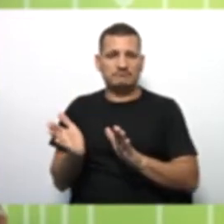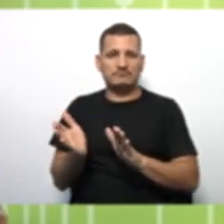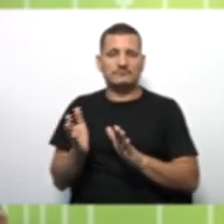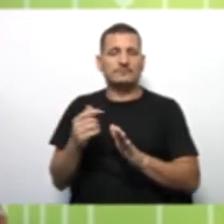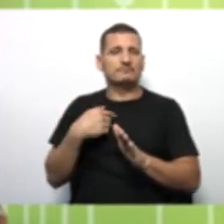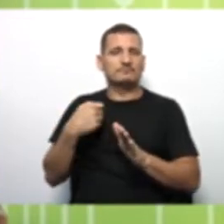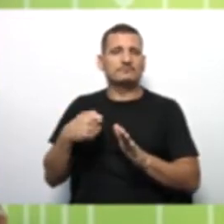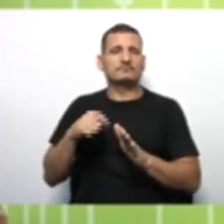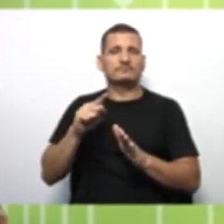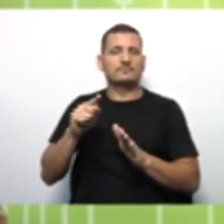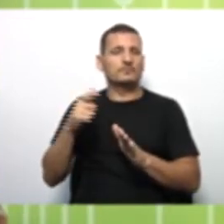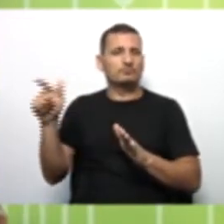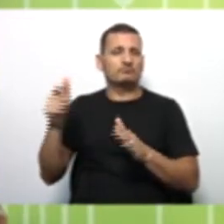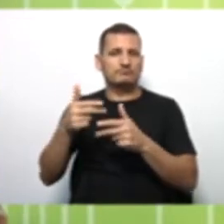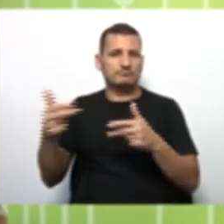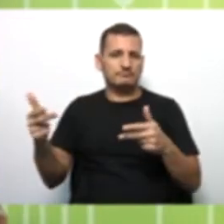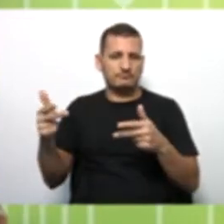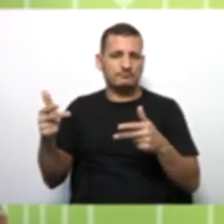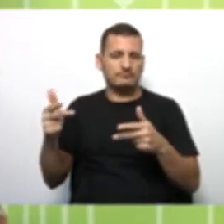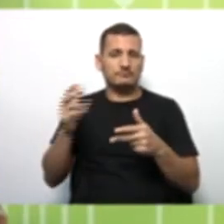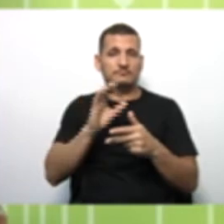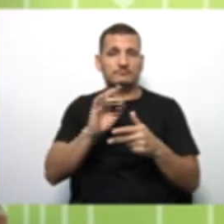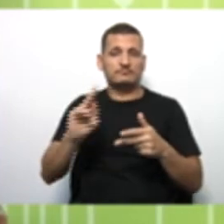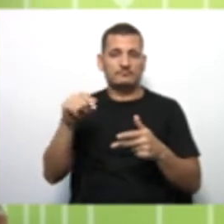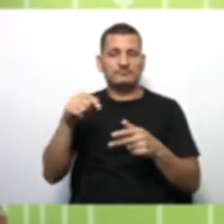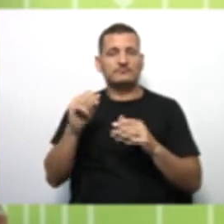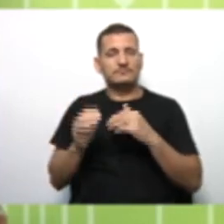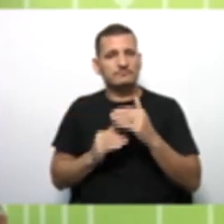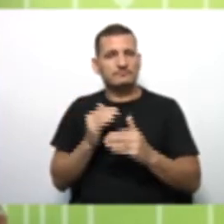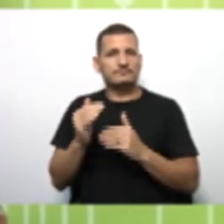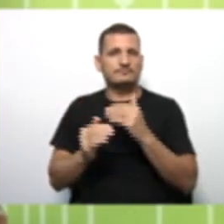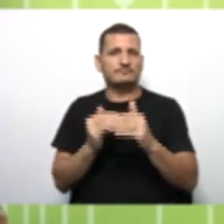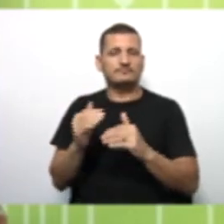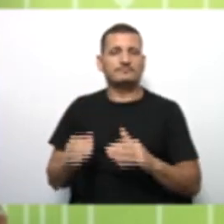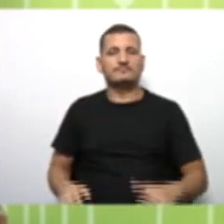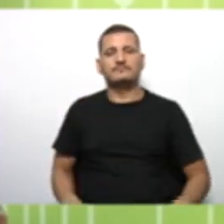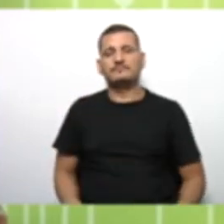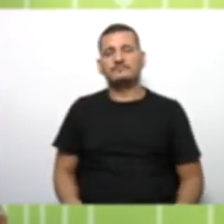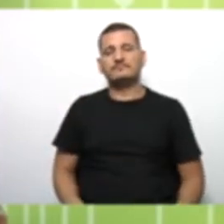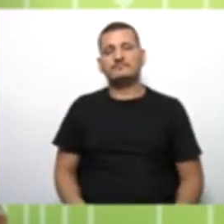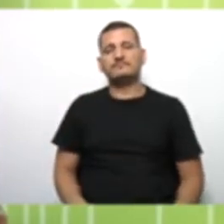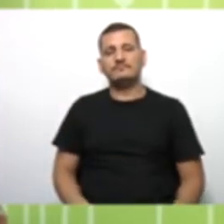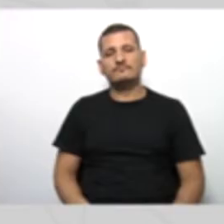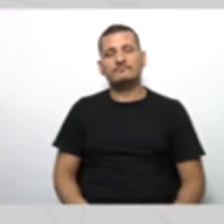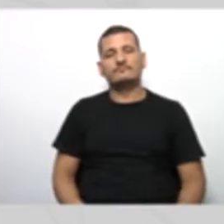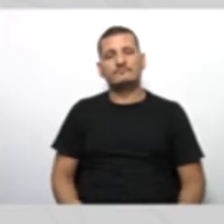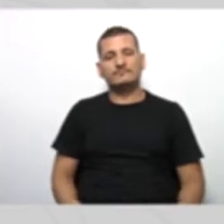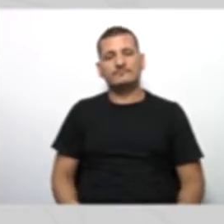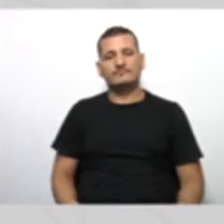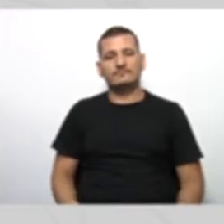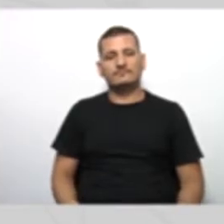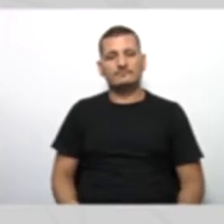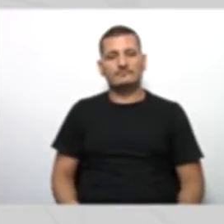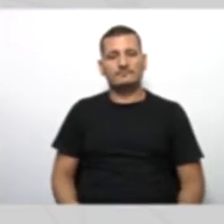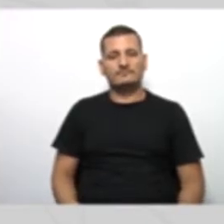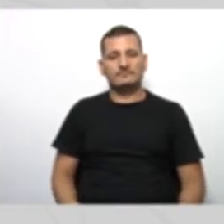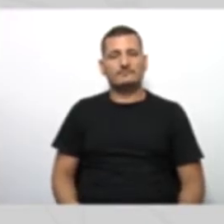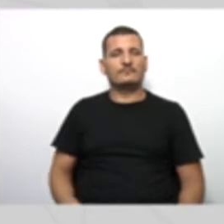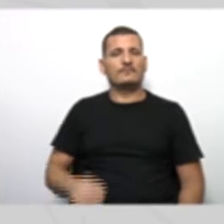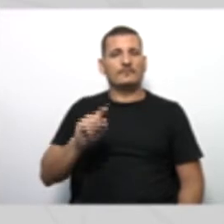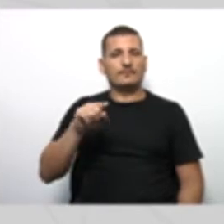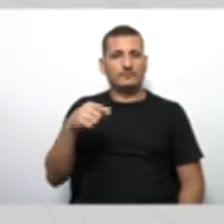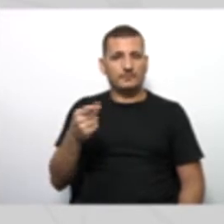está trabalhando lá com a agrícola, deu a geada, depois da geada veio uma queimada, depois veio uma